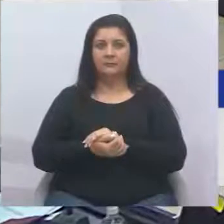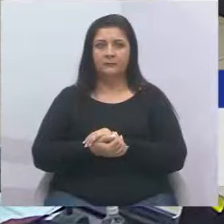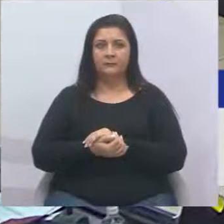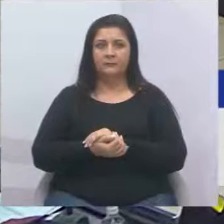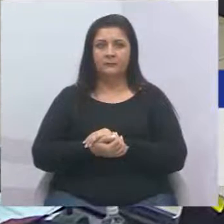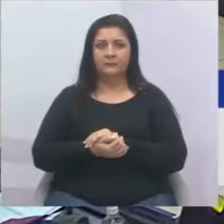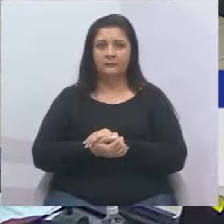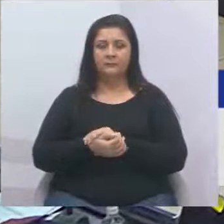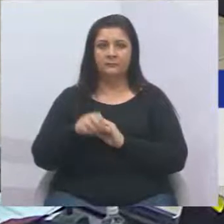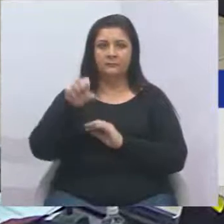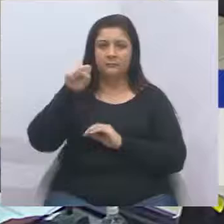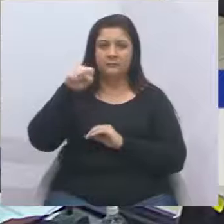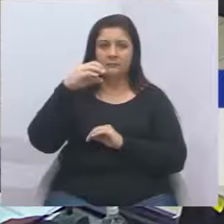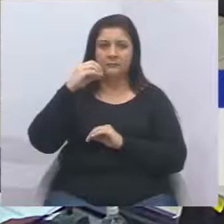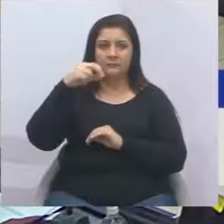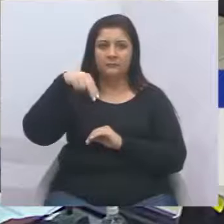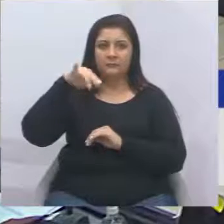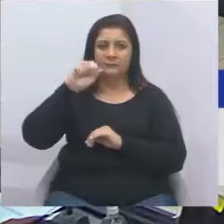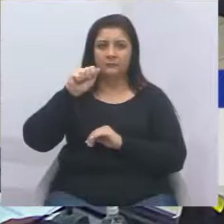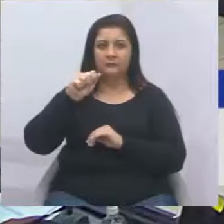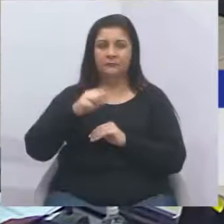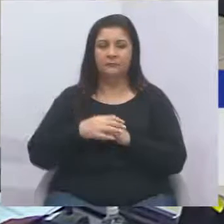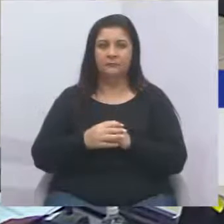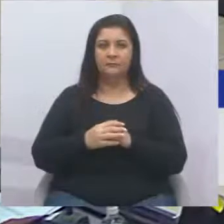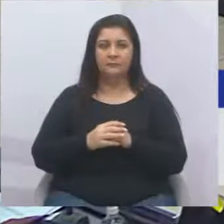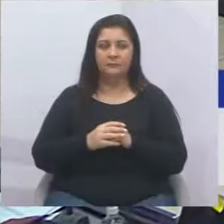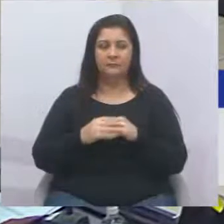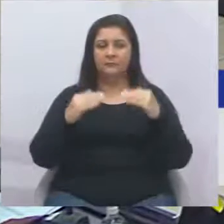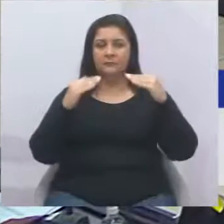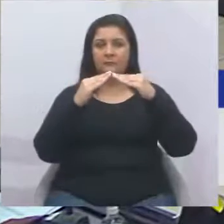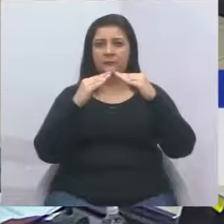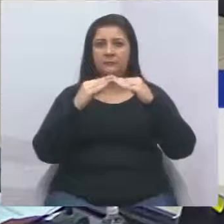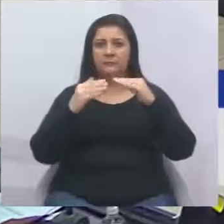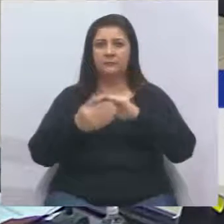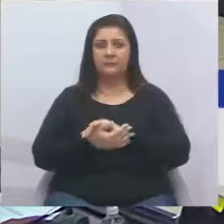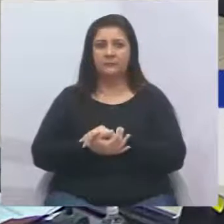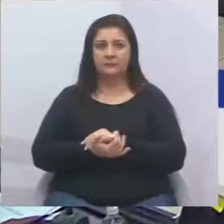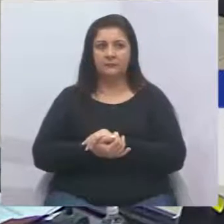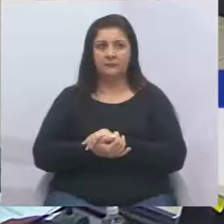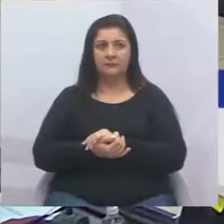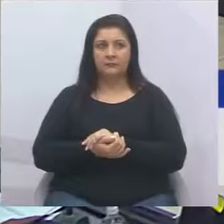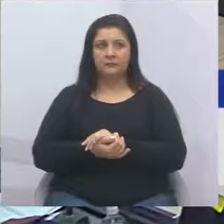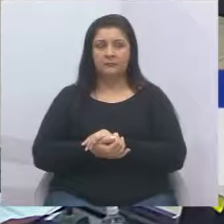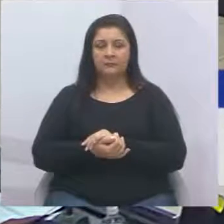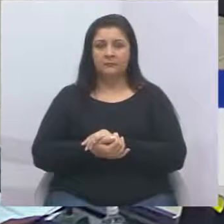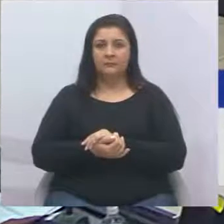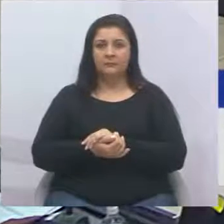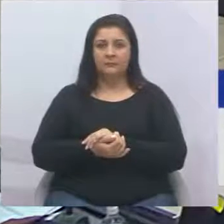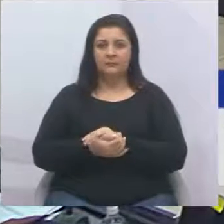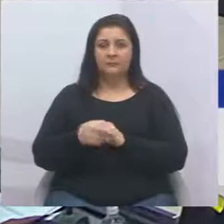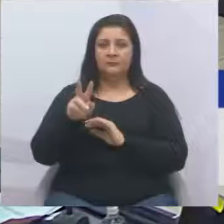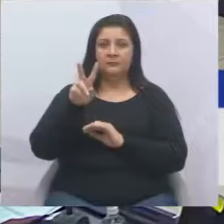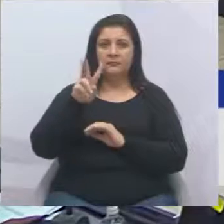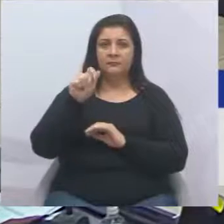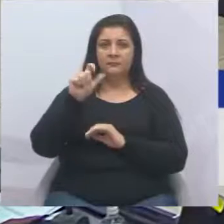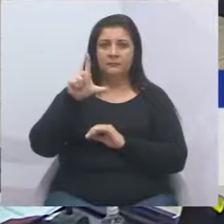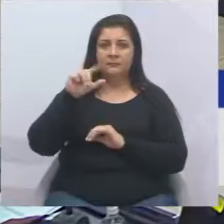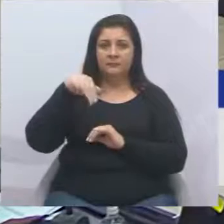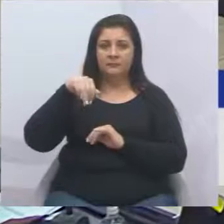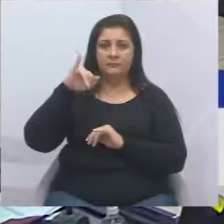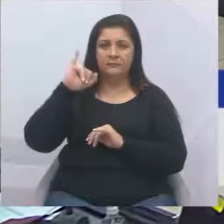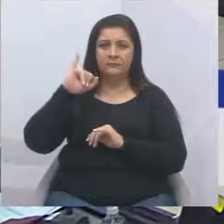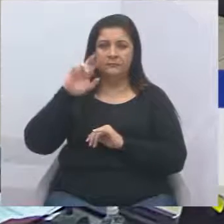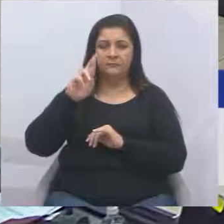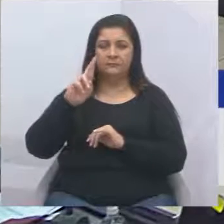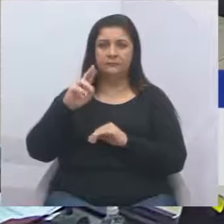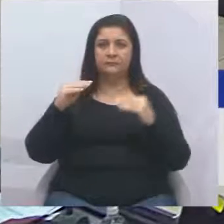a vereadora Sônia Patas da Amizade. Favorável. Como voto, o vereador Valmir do Parque Meia